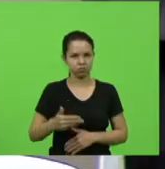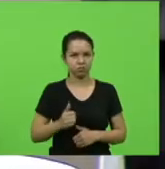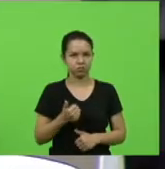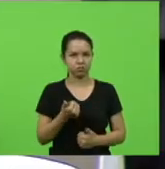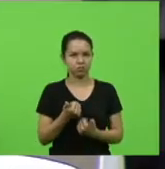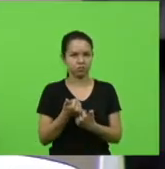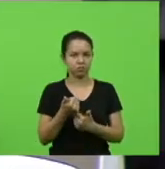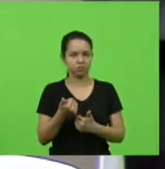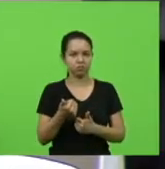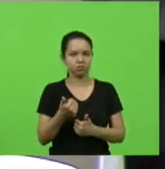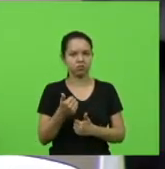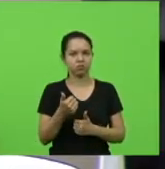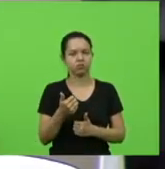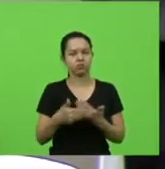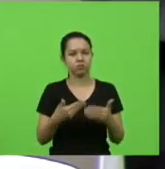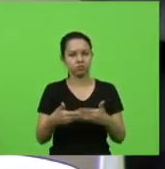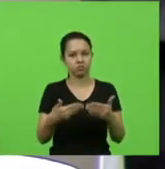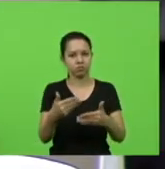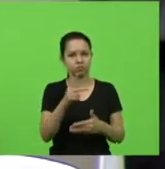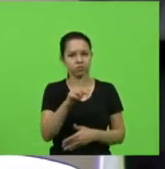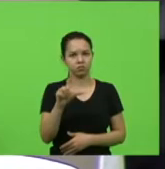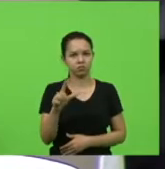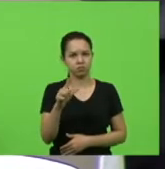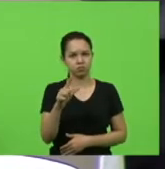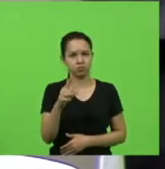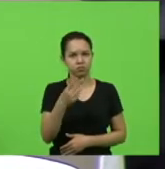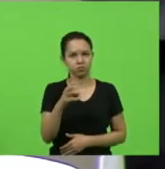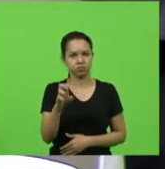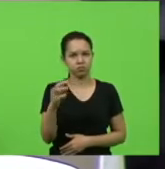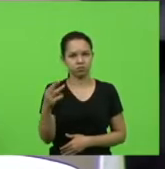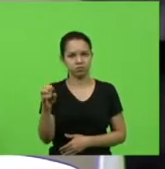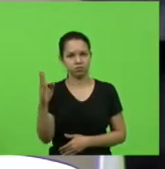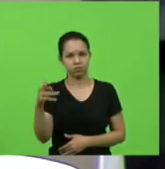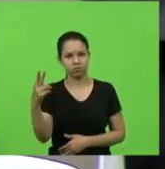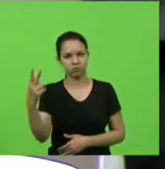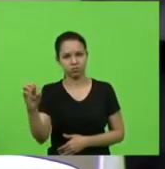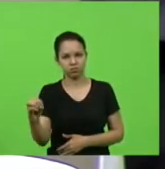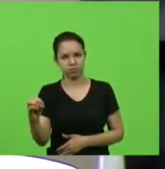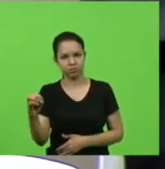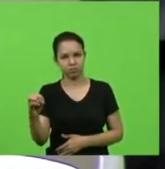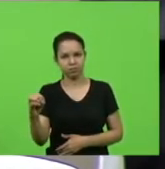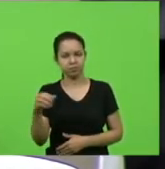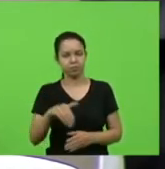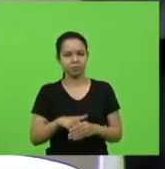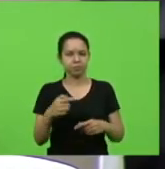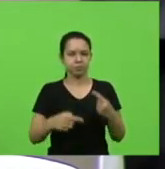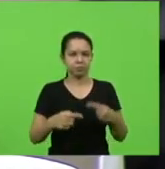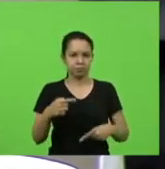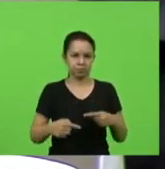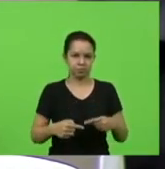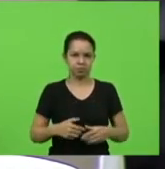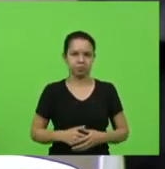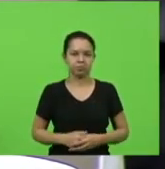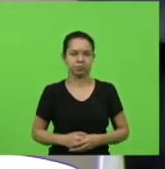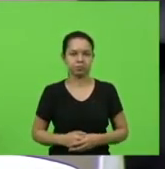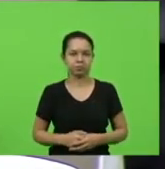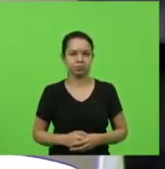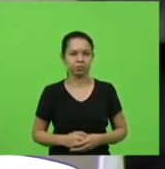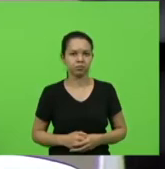número 2564-2020, em discussão. Não havendo quem queira discutir, em votação. Deputados que aprovam, permaneçam como se